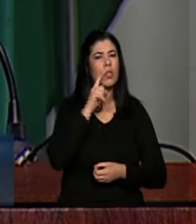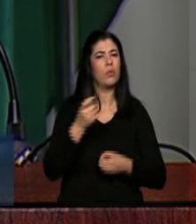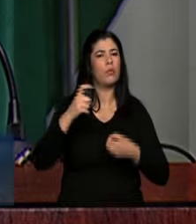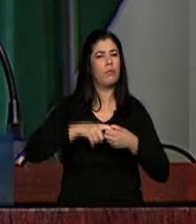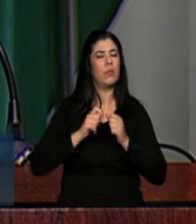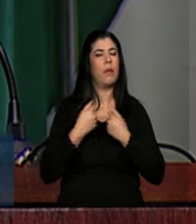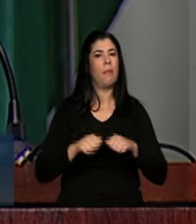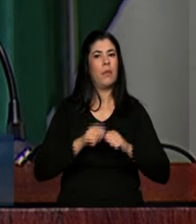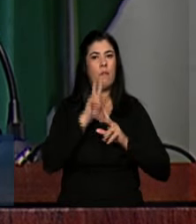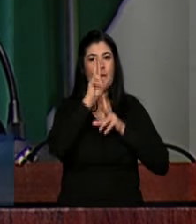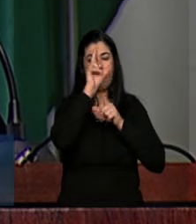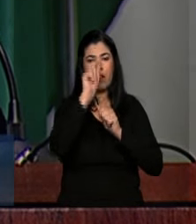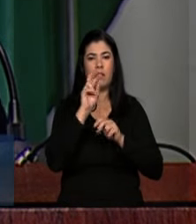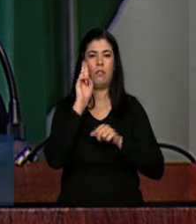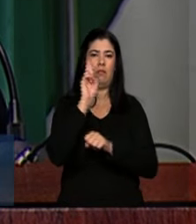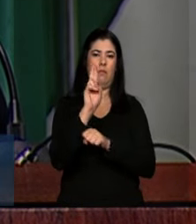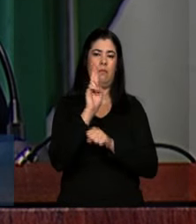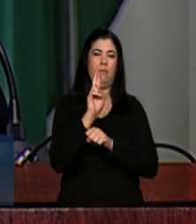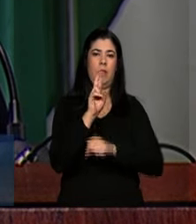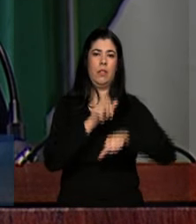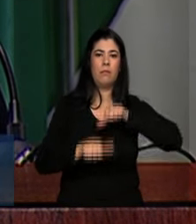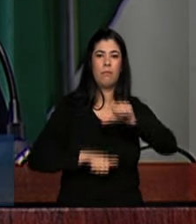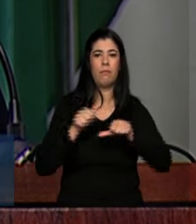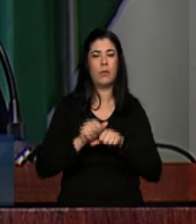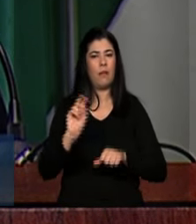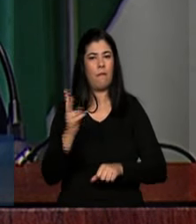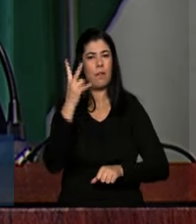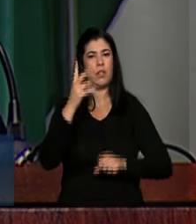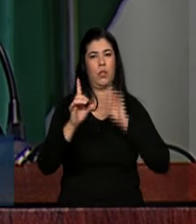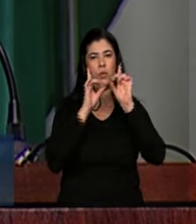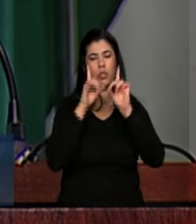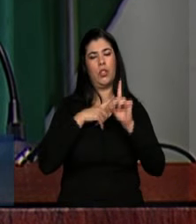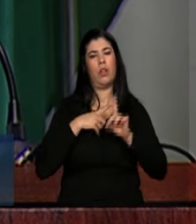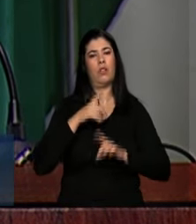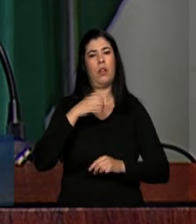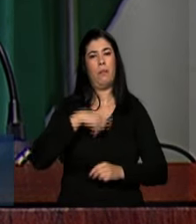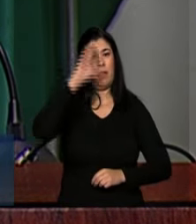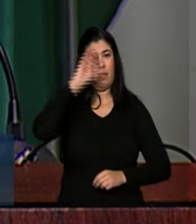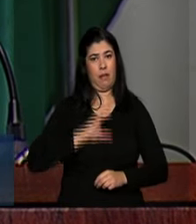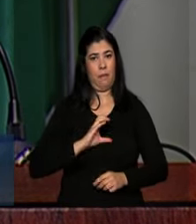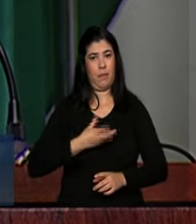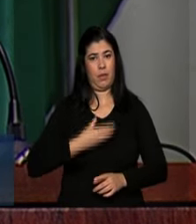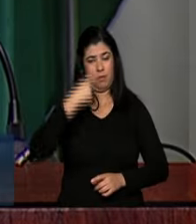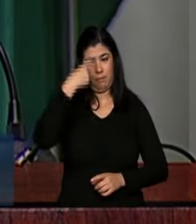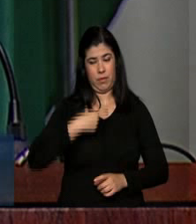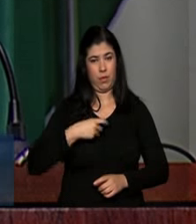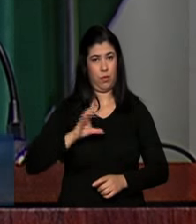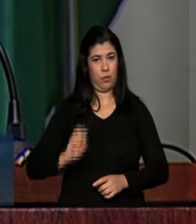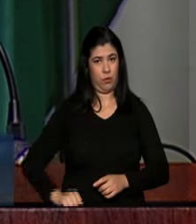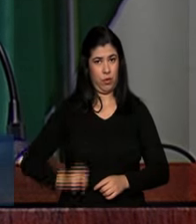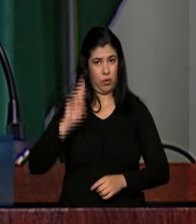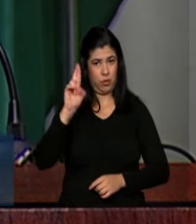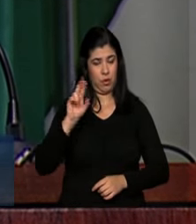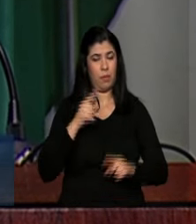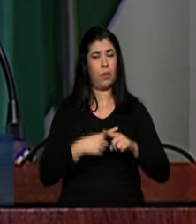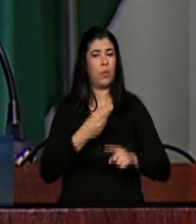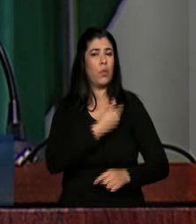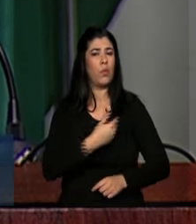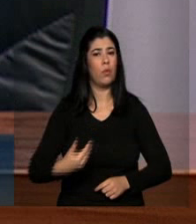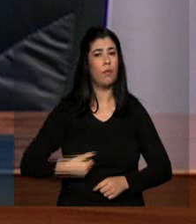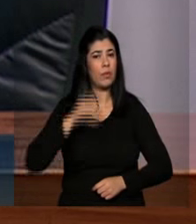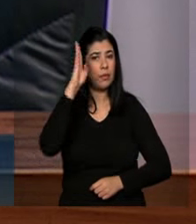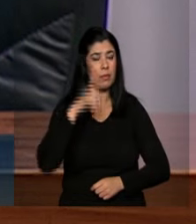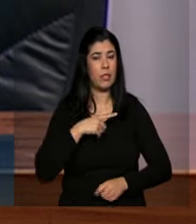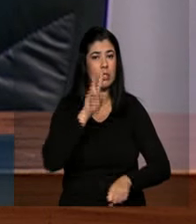nossas esperanças na revalorização do diálogo e da diplomacia. O governo brasileiro, que tem defendido há anos